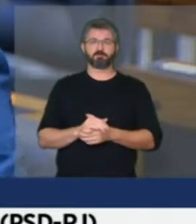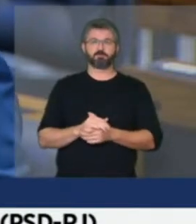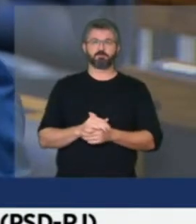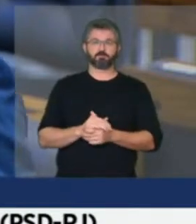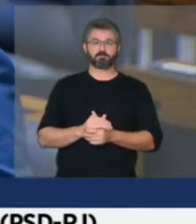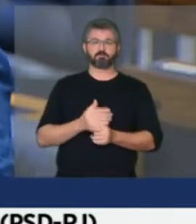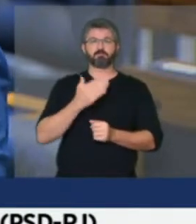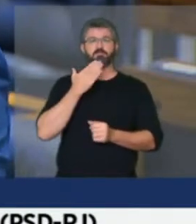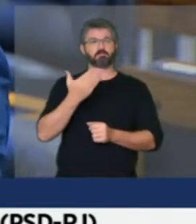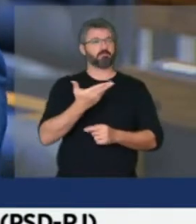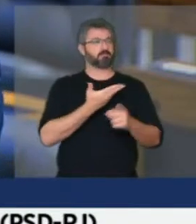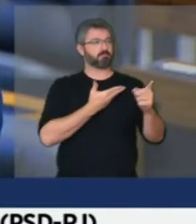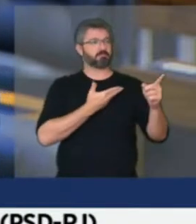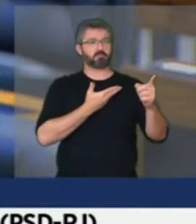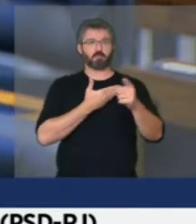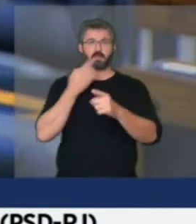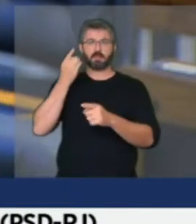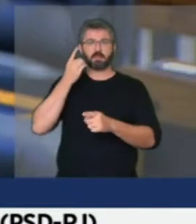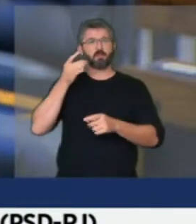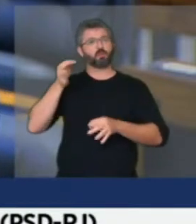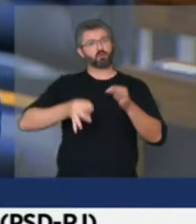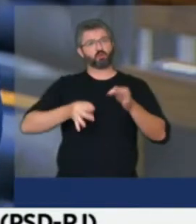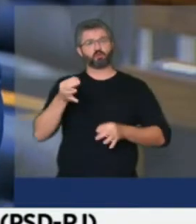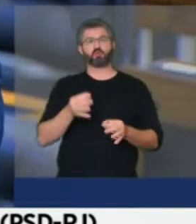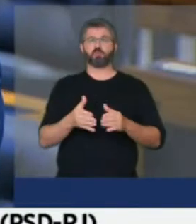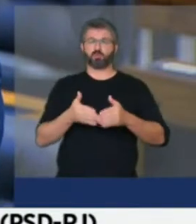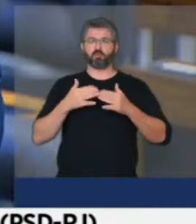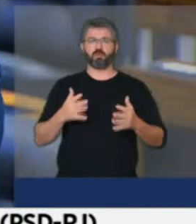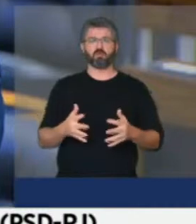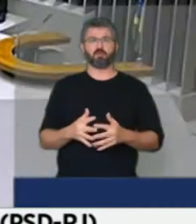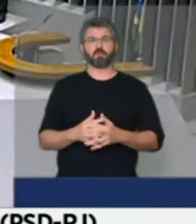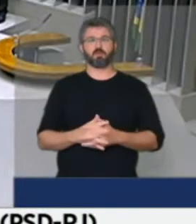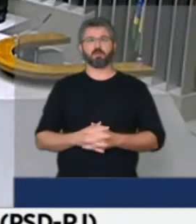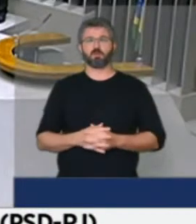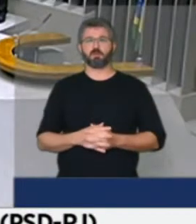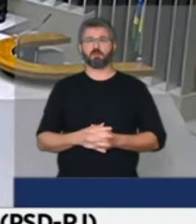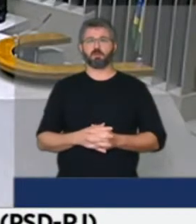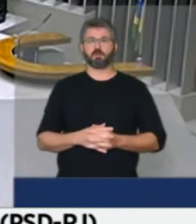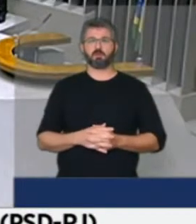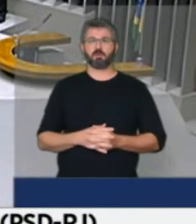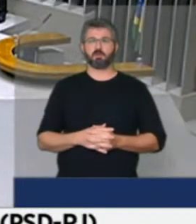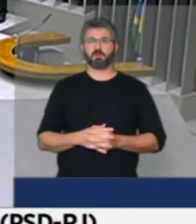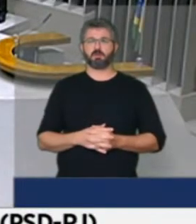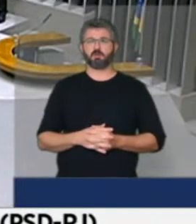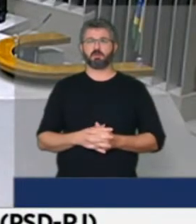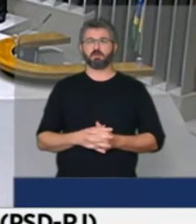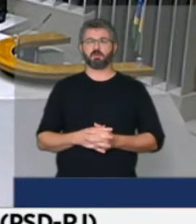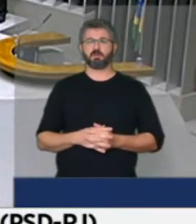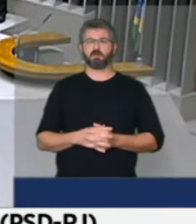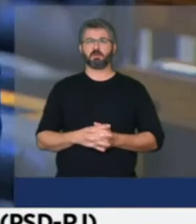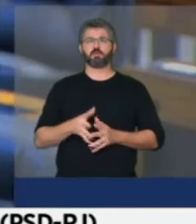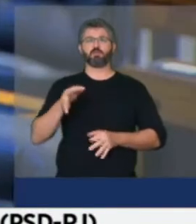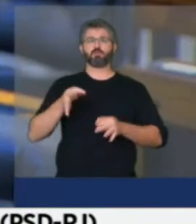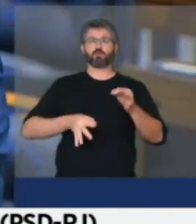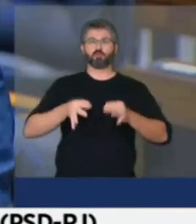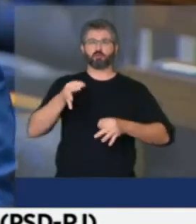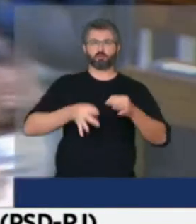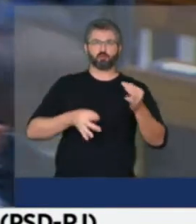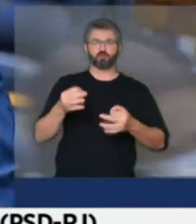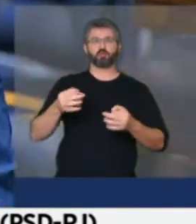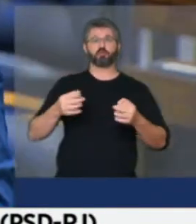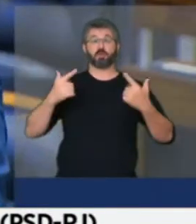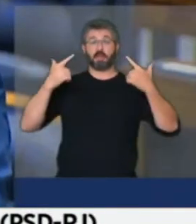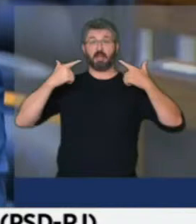pedir aos colegas que apreciem com justiça. com justiça e